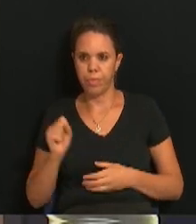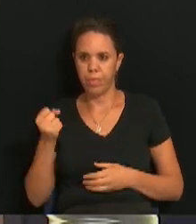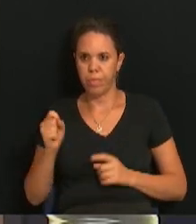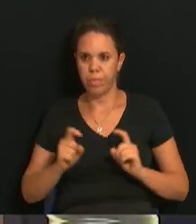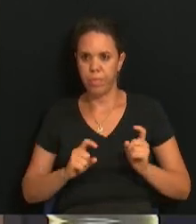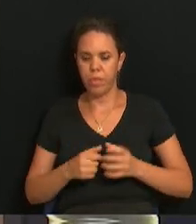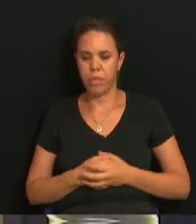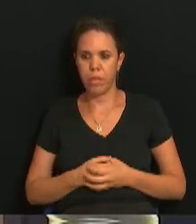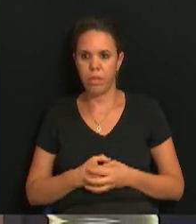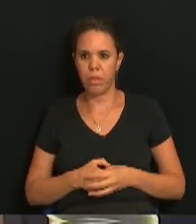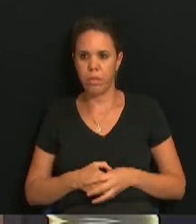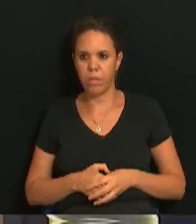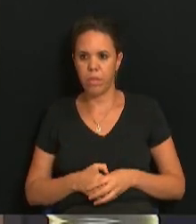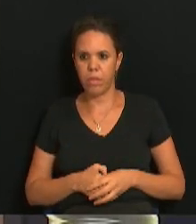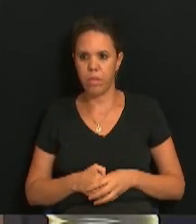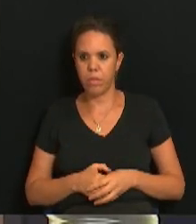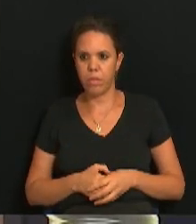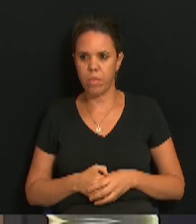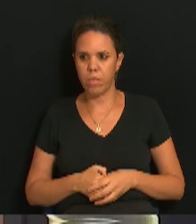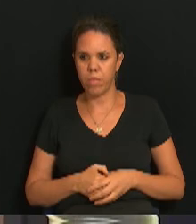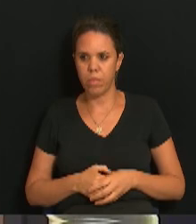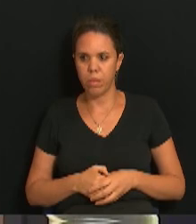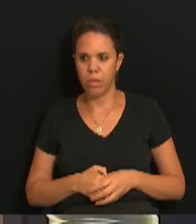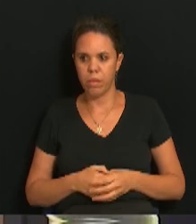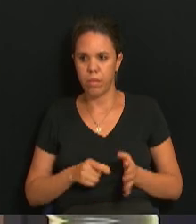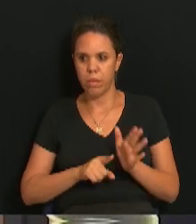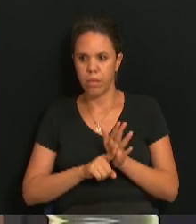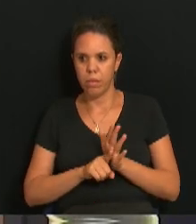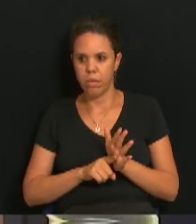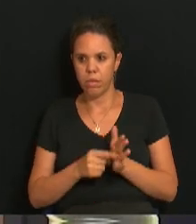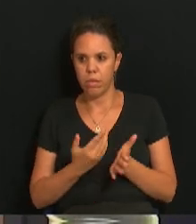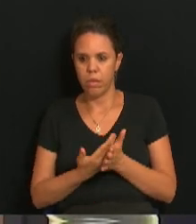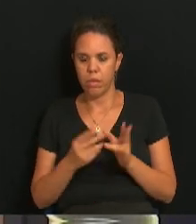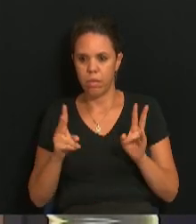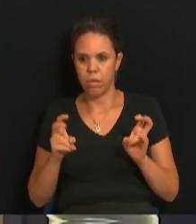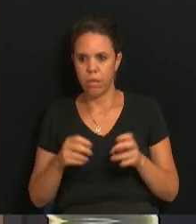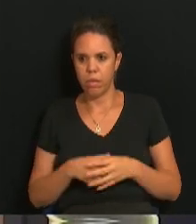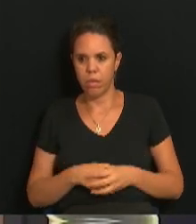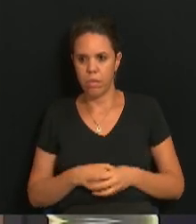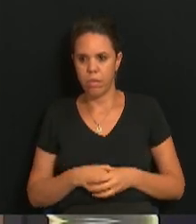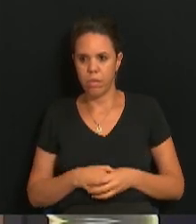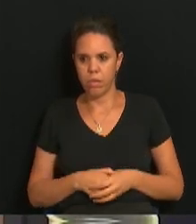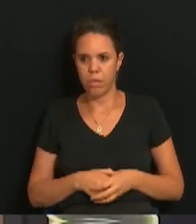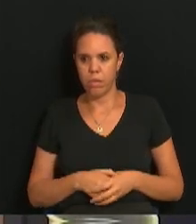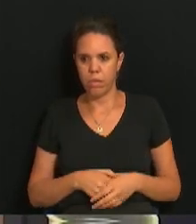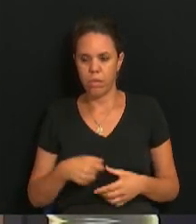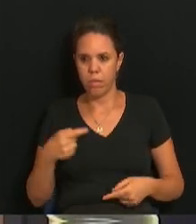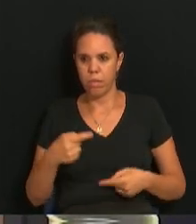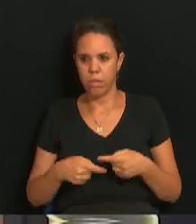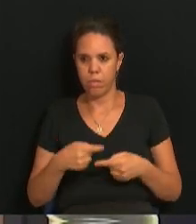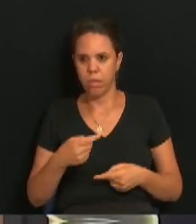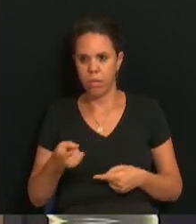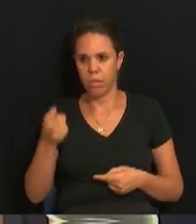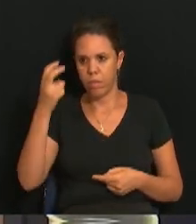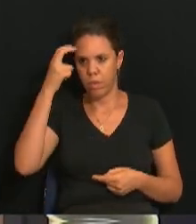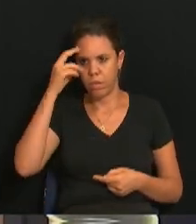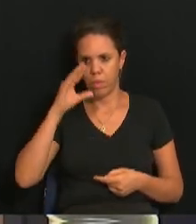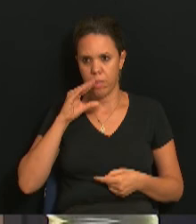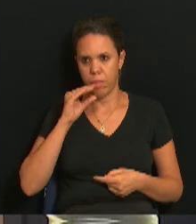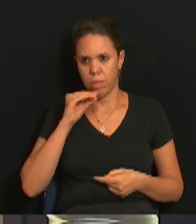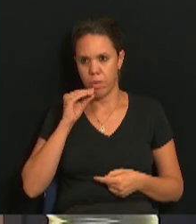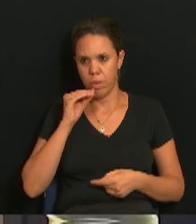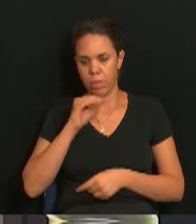7ª, né? Vai ser a 8ª reunião da Comissão de Estudos. O tema vai ser Política Cultural e o Funcionalismo